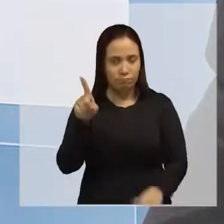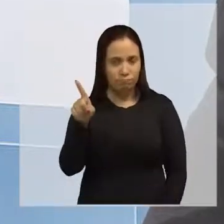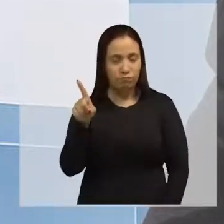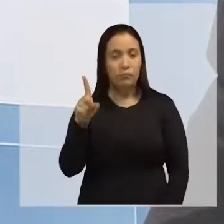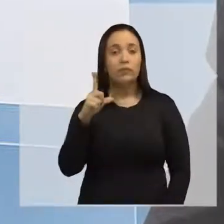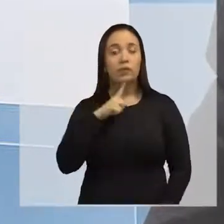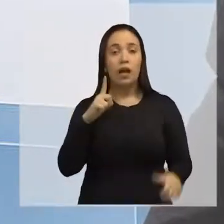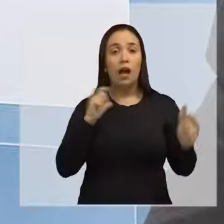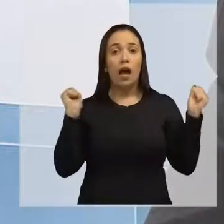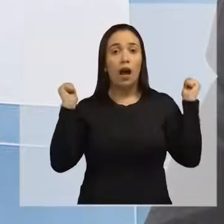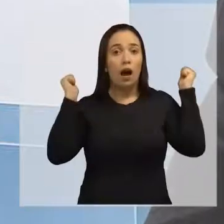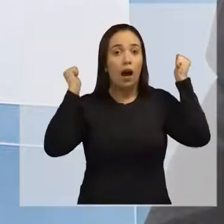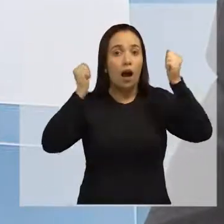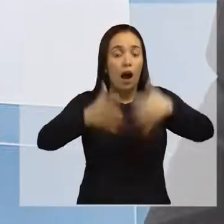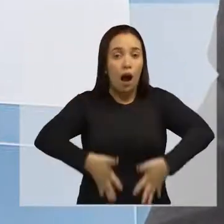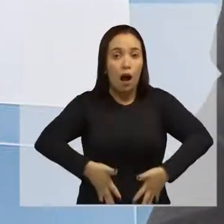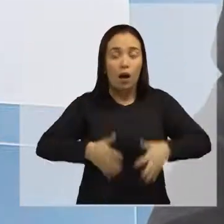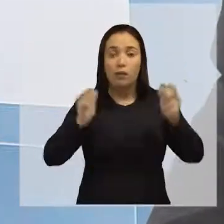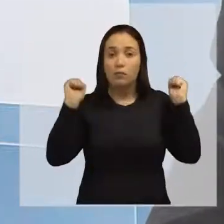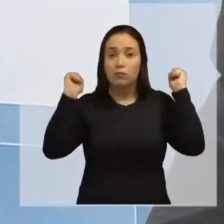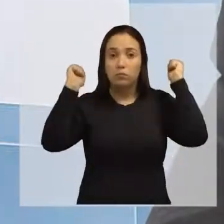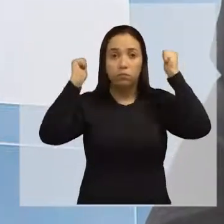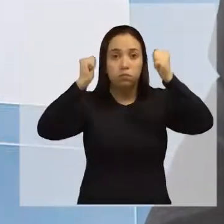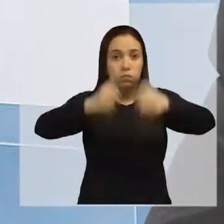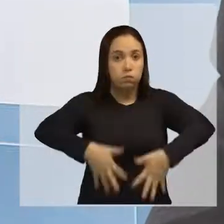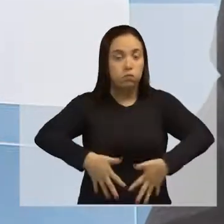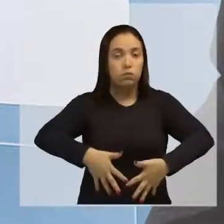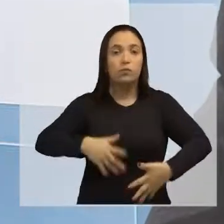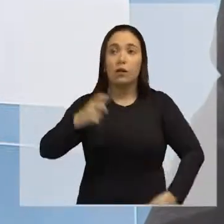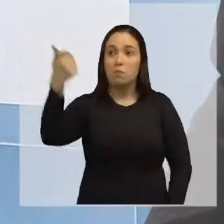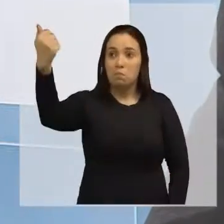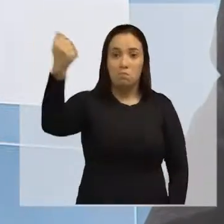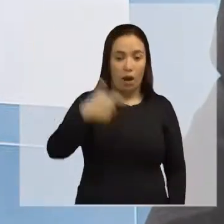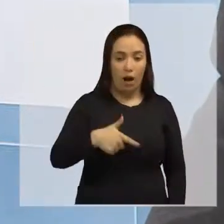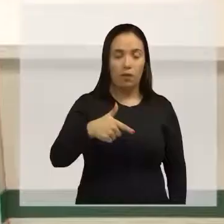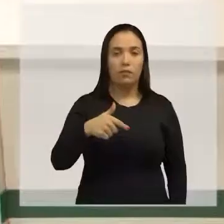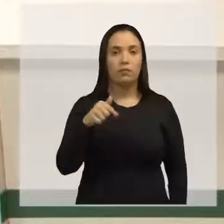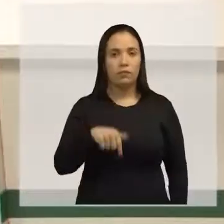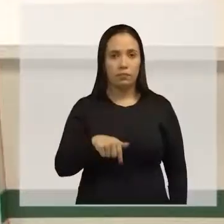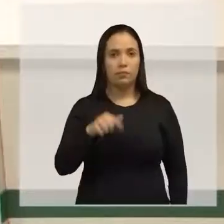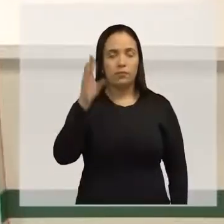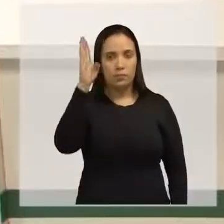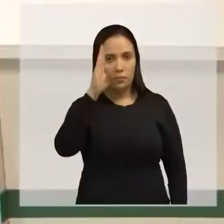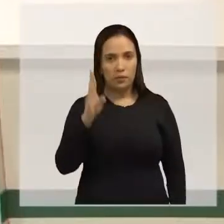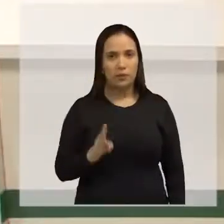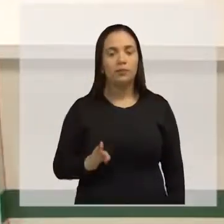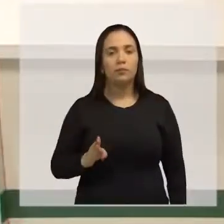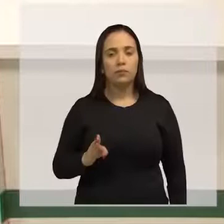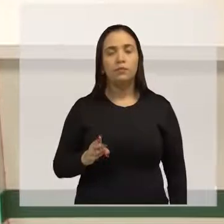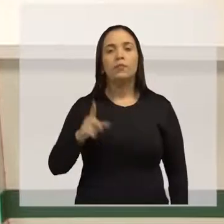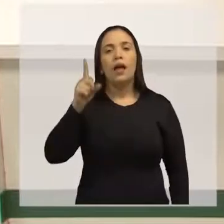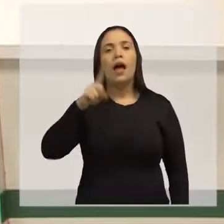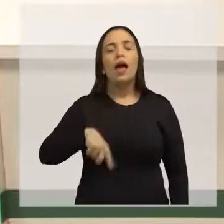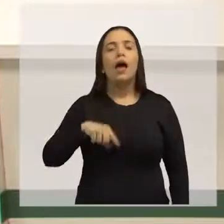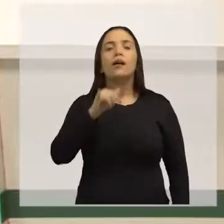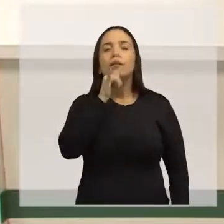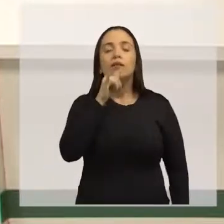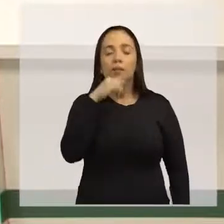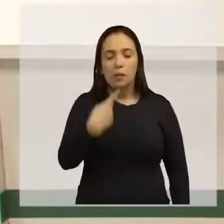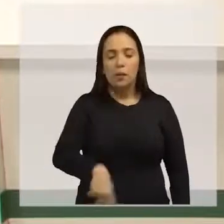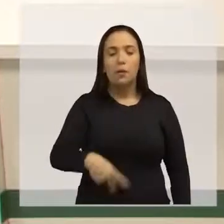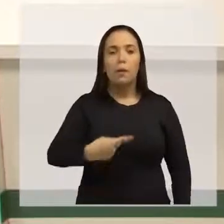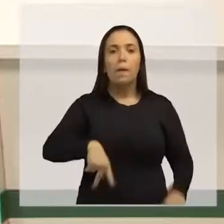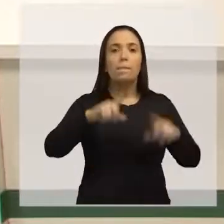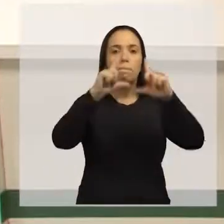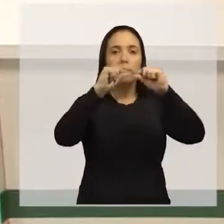que foi gasto 3 vezes mais do que o mais caro nosso. O superfaturamento. Né, Luiz? O Garrincha, o Mané Garrincha,